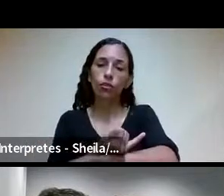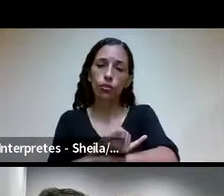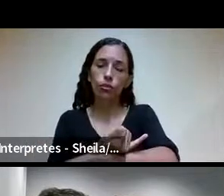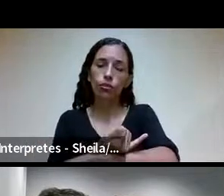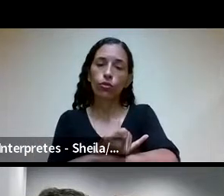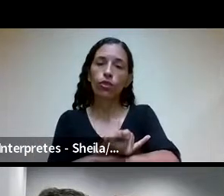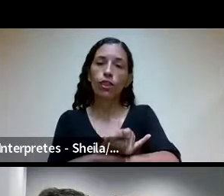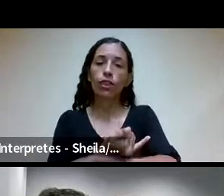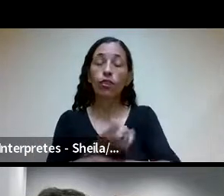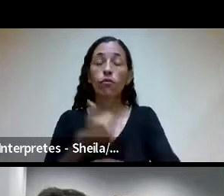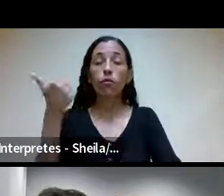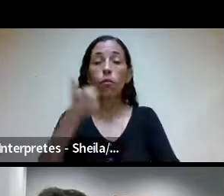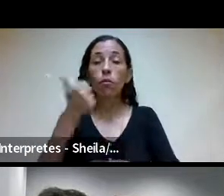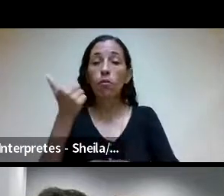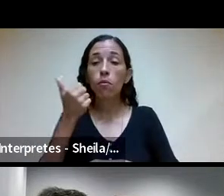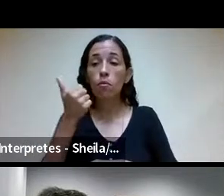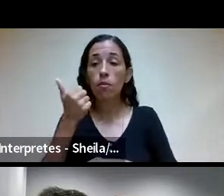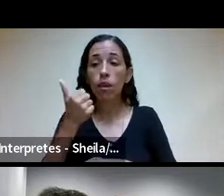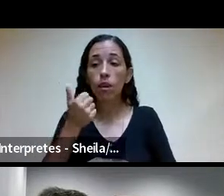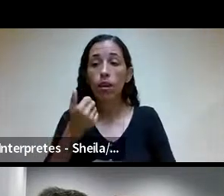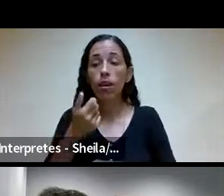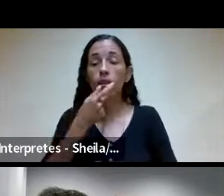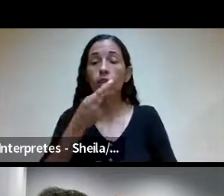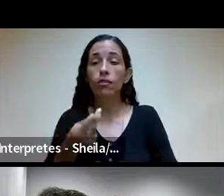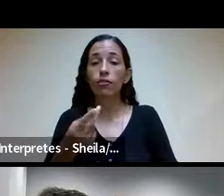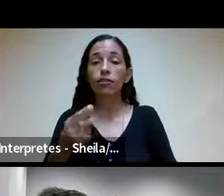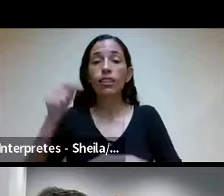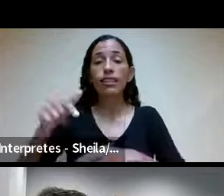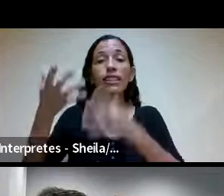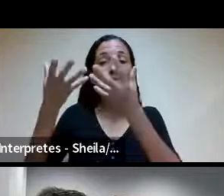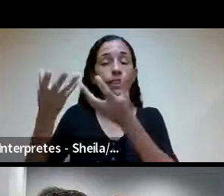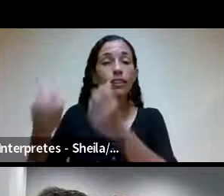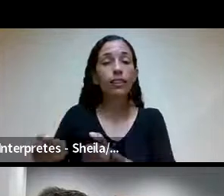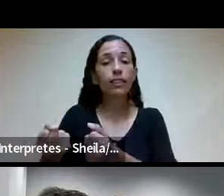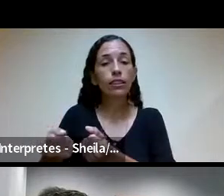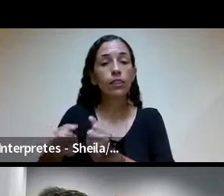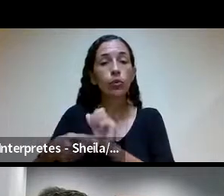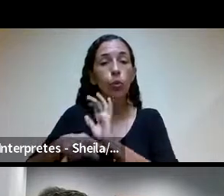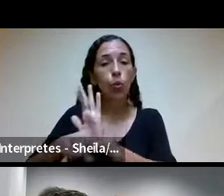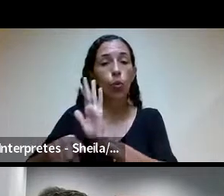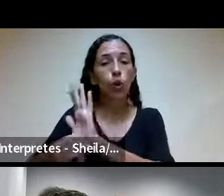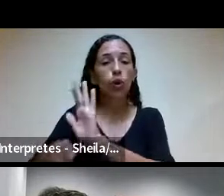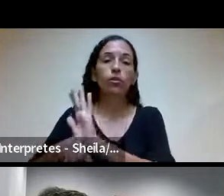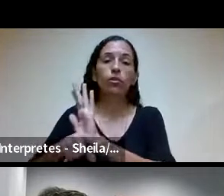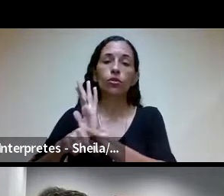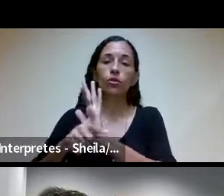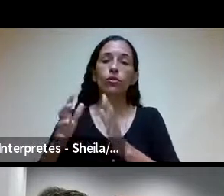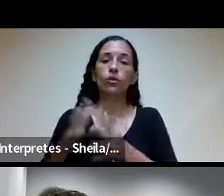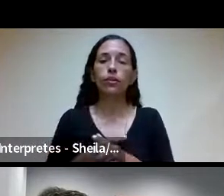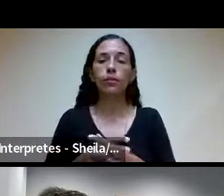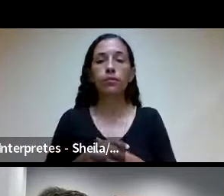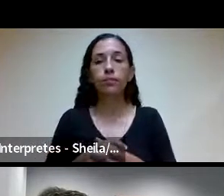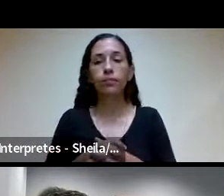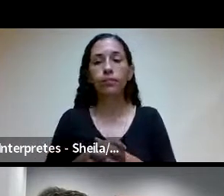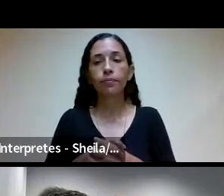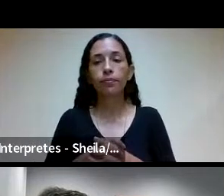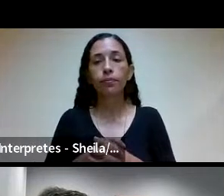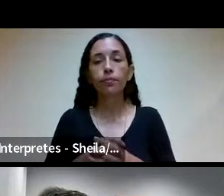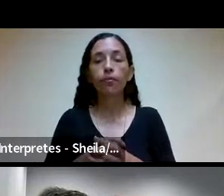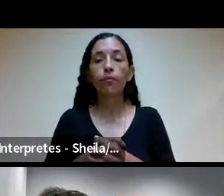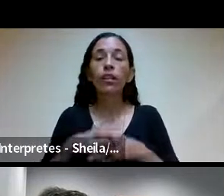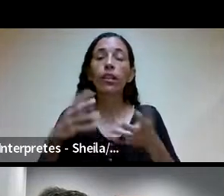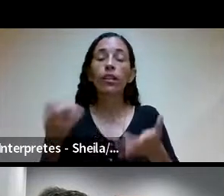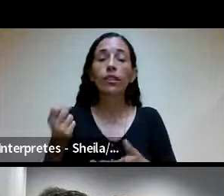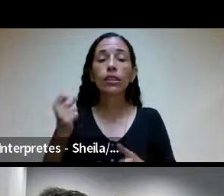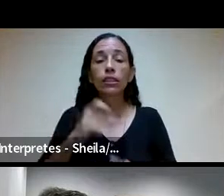pronto atendeu ao meu pedido, e aqueles que necessitarem de algum auxílio para fazer a aquisição desses itens, pode falar comigo.